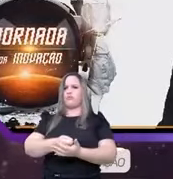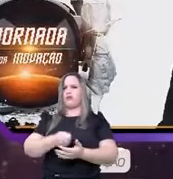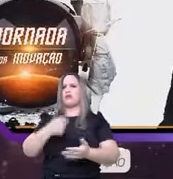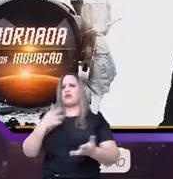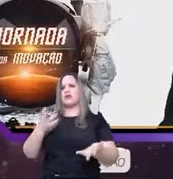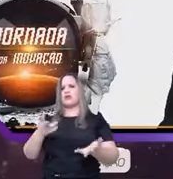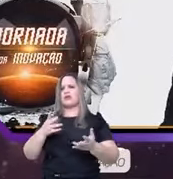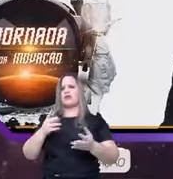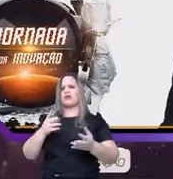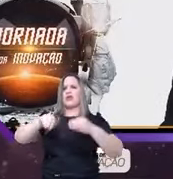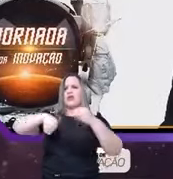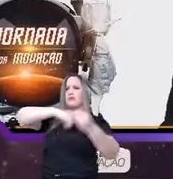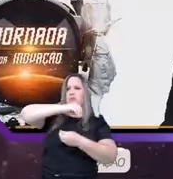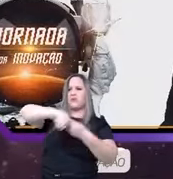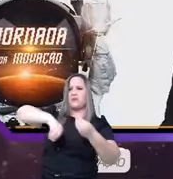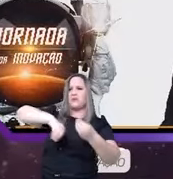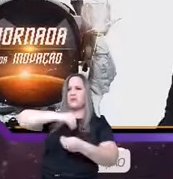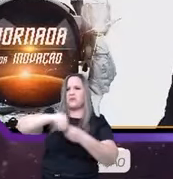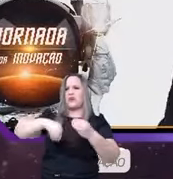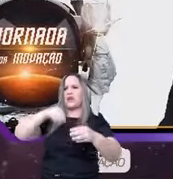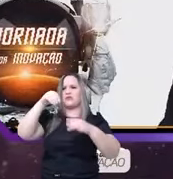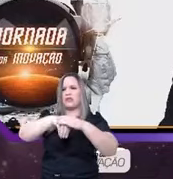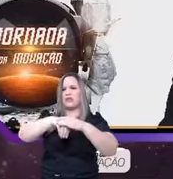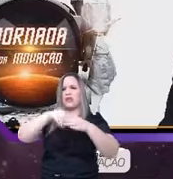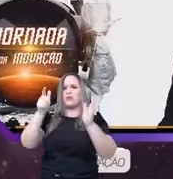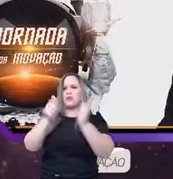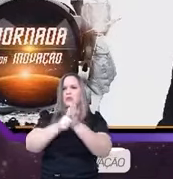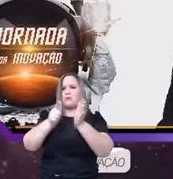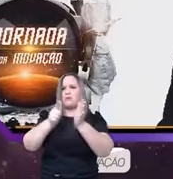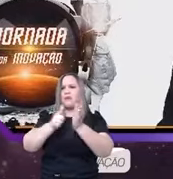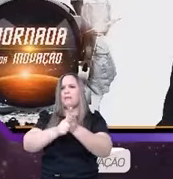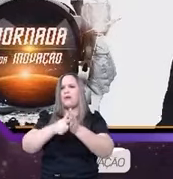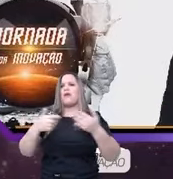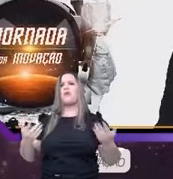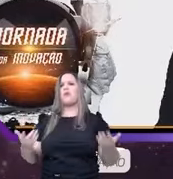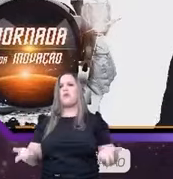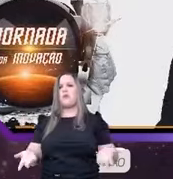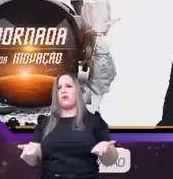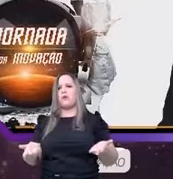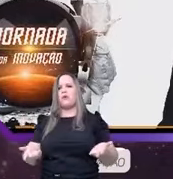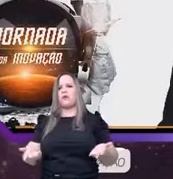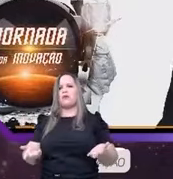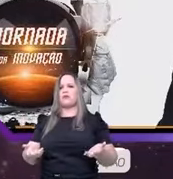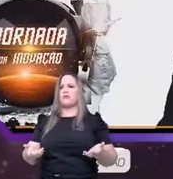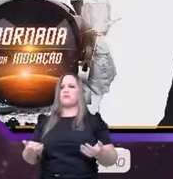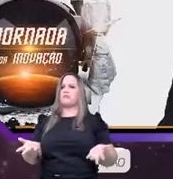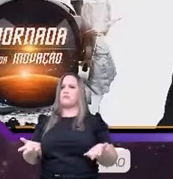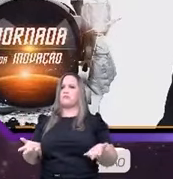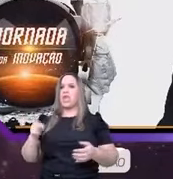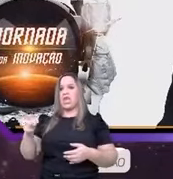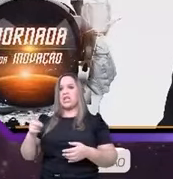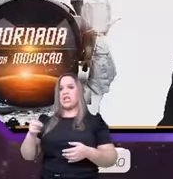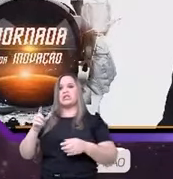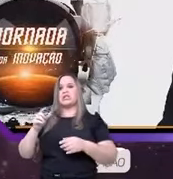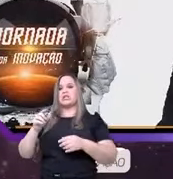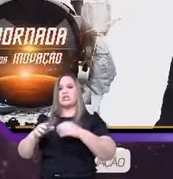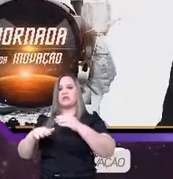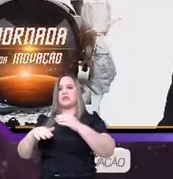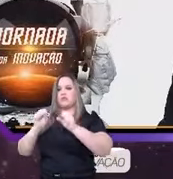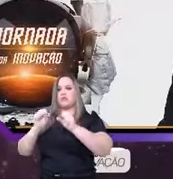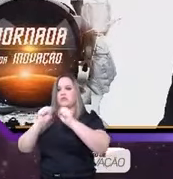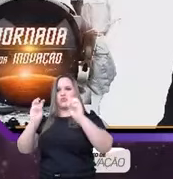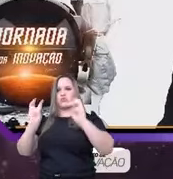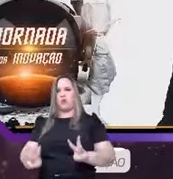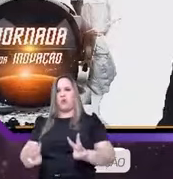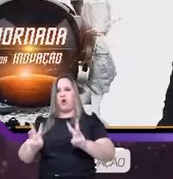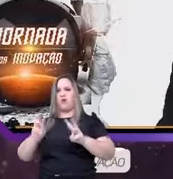mas eu acho que cabe essa reflexão se é um papel de juiz. Eu vejo juízes desenvolvedores de software hoje, então qual é o ganho para o Poder